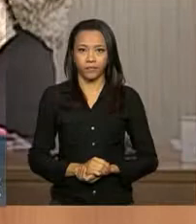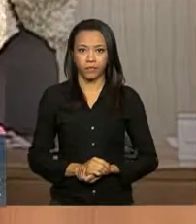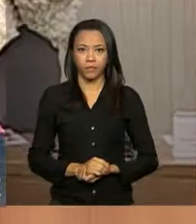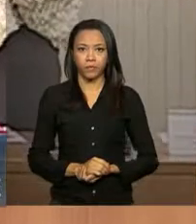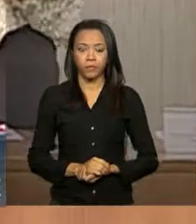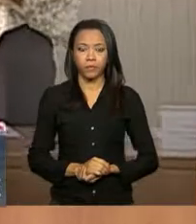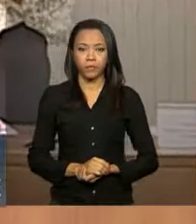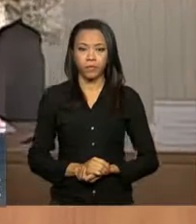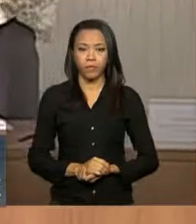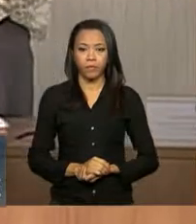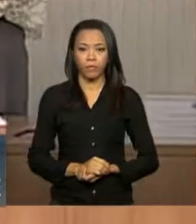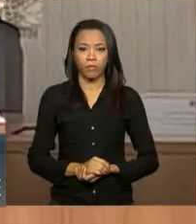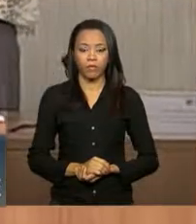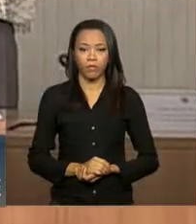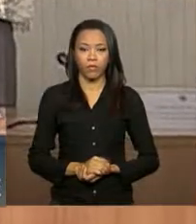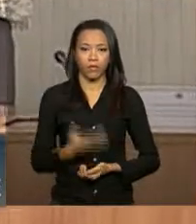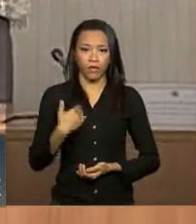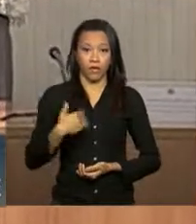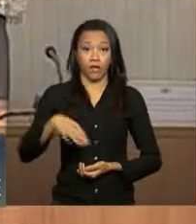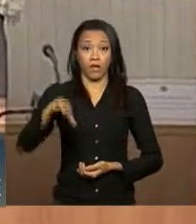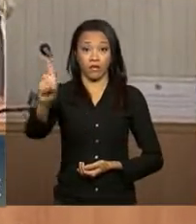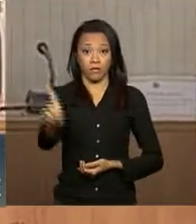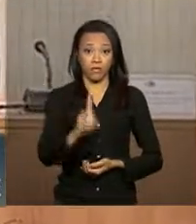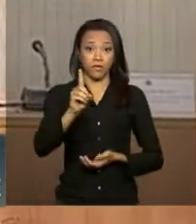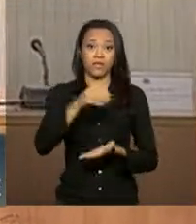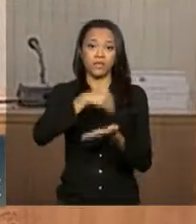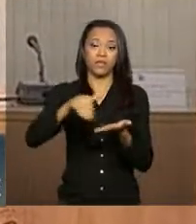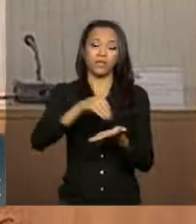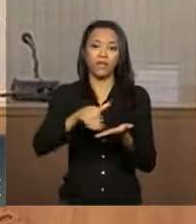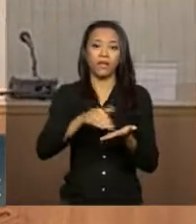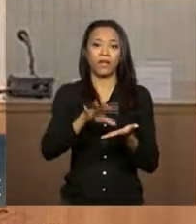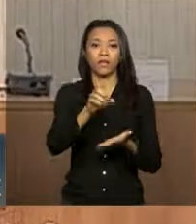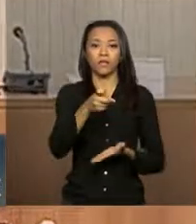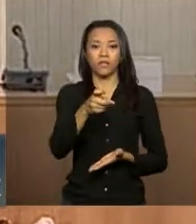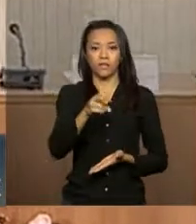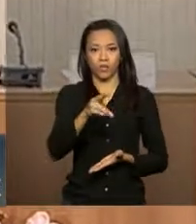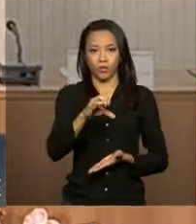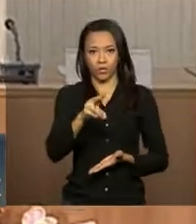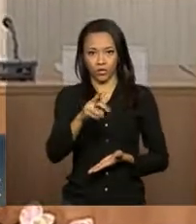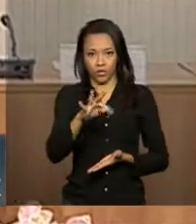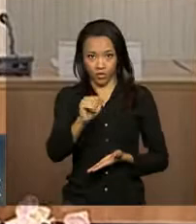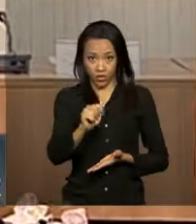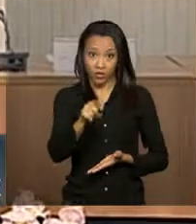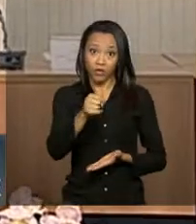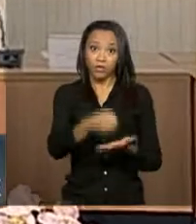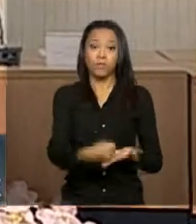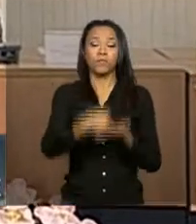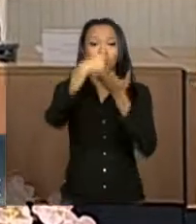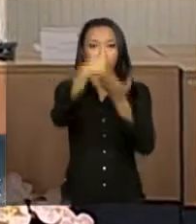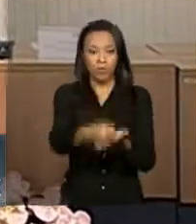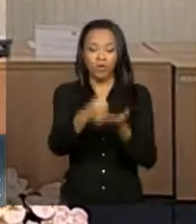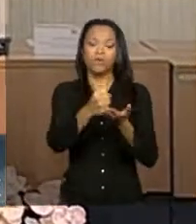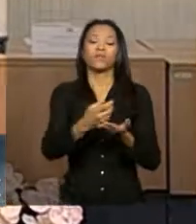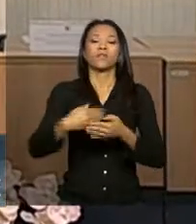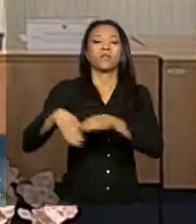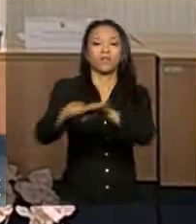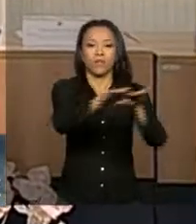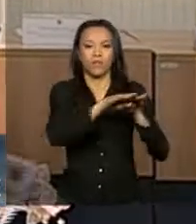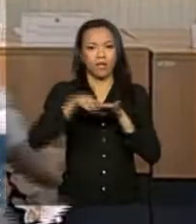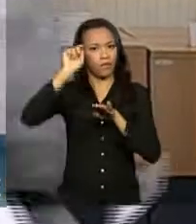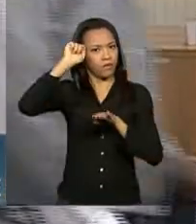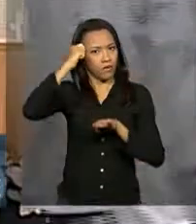o secretário executivo da secretaria de políticas de promoção da igualdade racial da presidência da